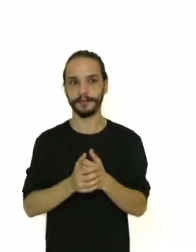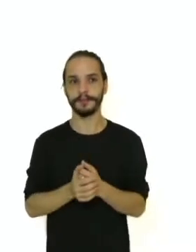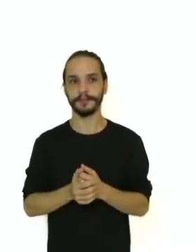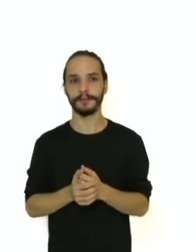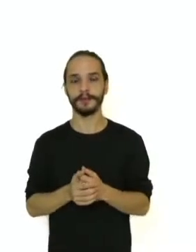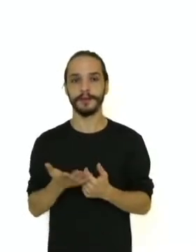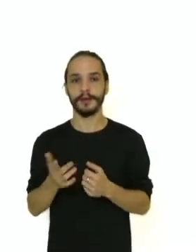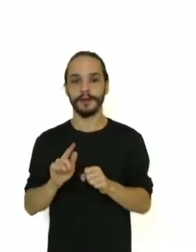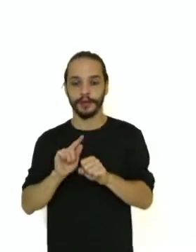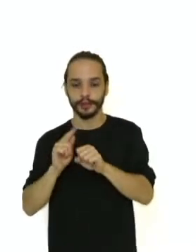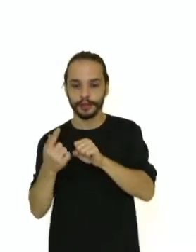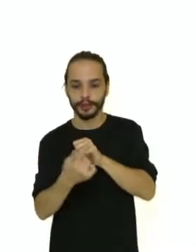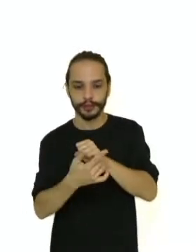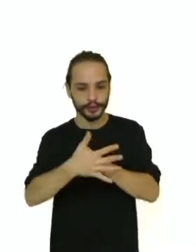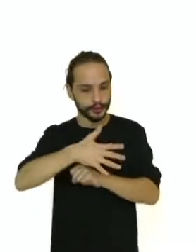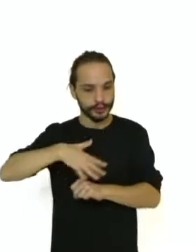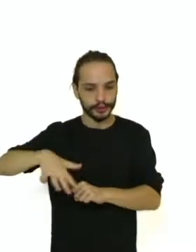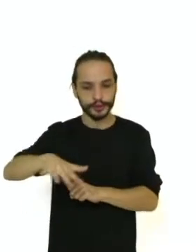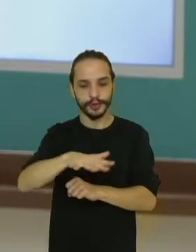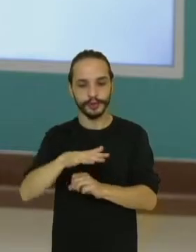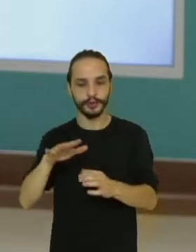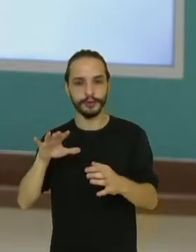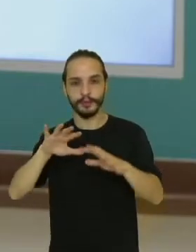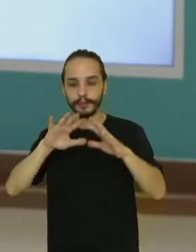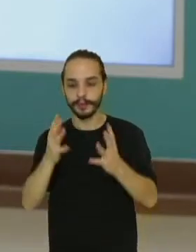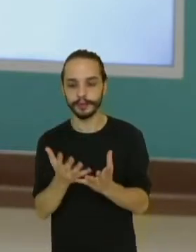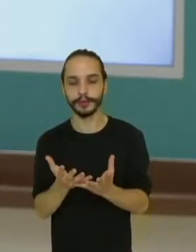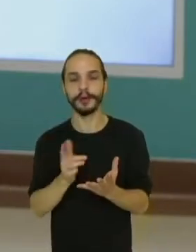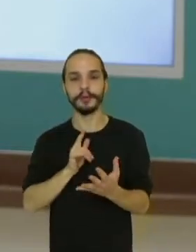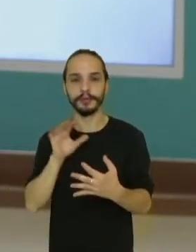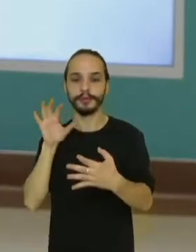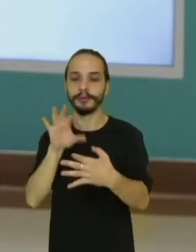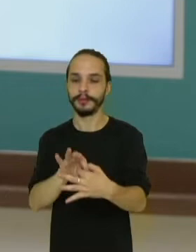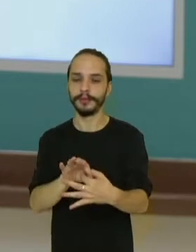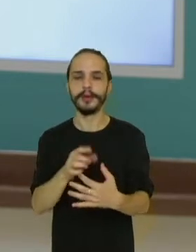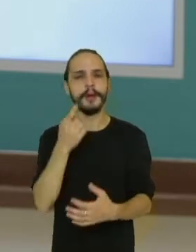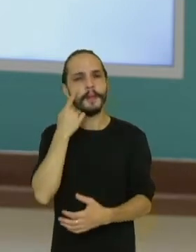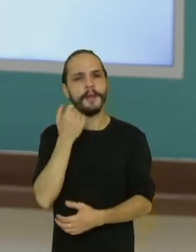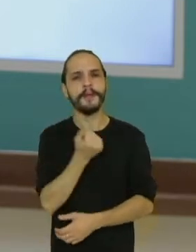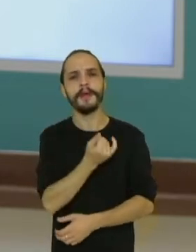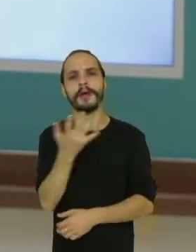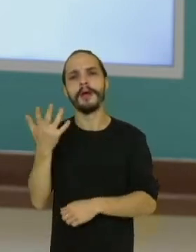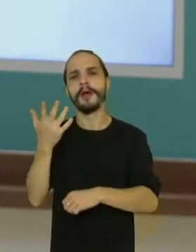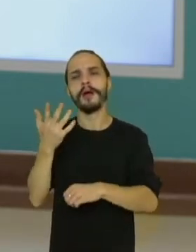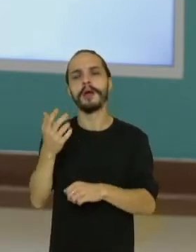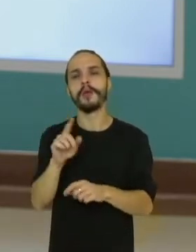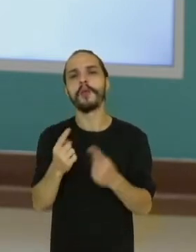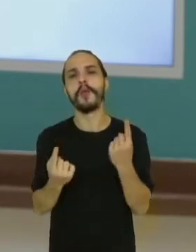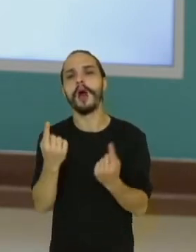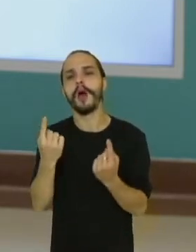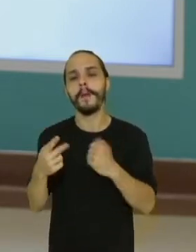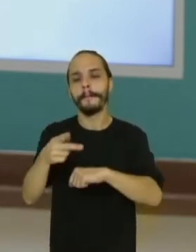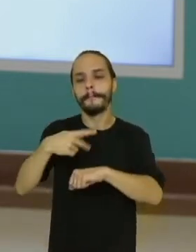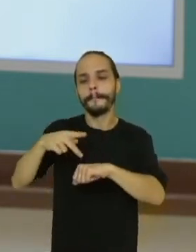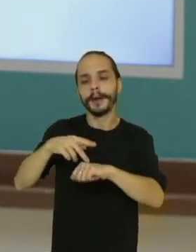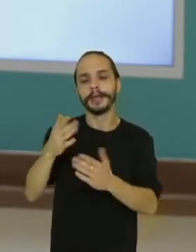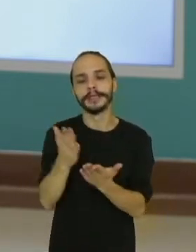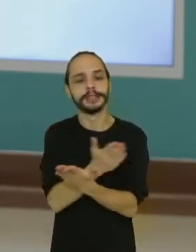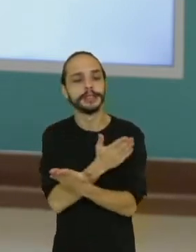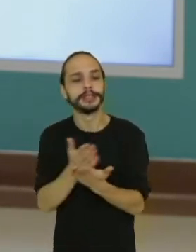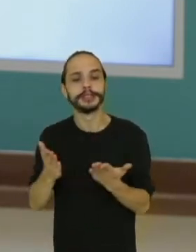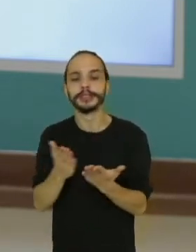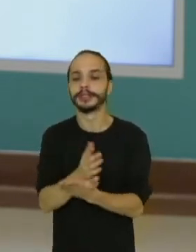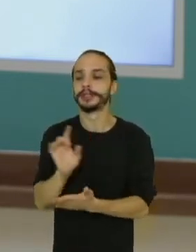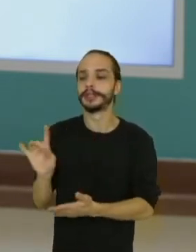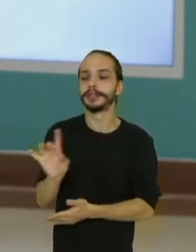geografia mundial, né, ela fica baseada nisso, então vamos ver então quais são os países, né, que estão distribuídos pelo mundo e qual é a função de